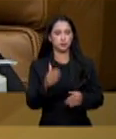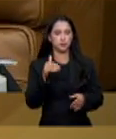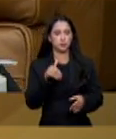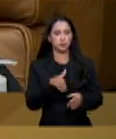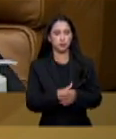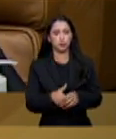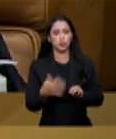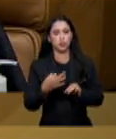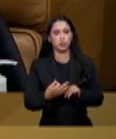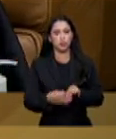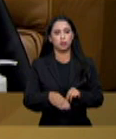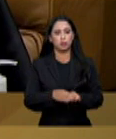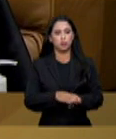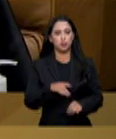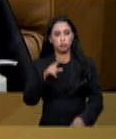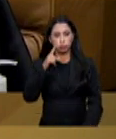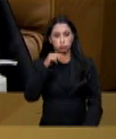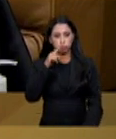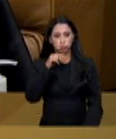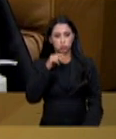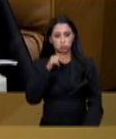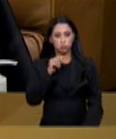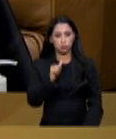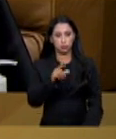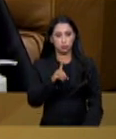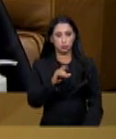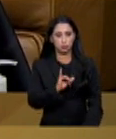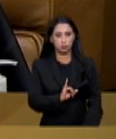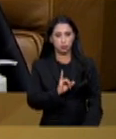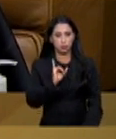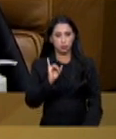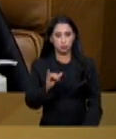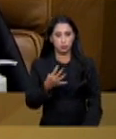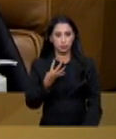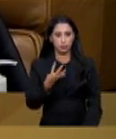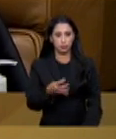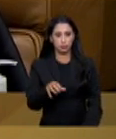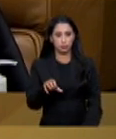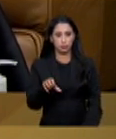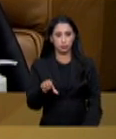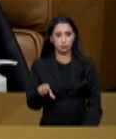o ministro Gilmar Mendes proferiu nessa ação direta de inconstitucionalidade